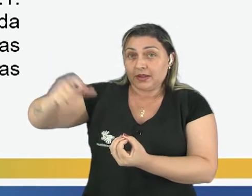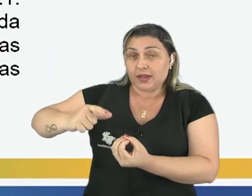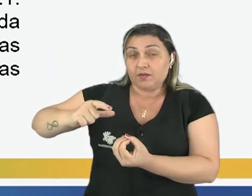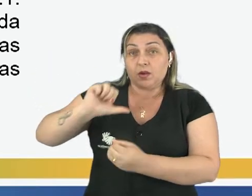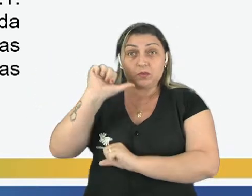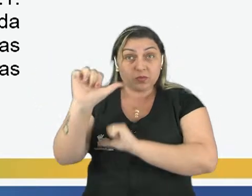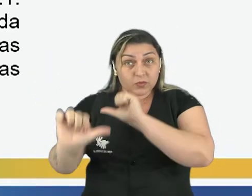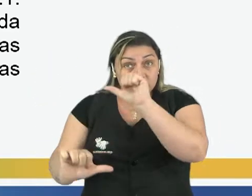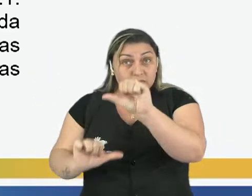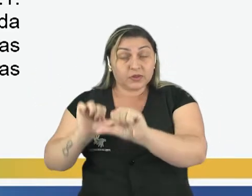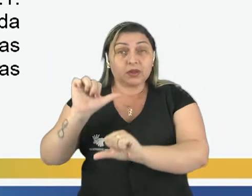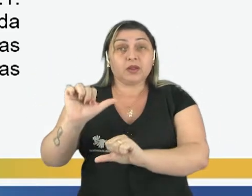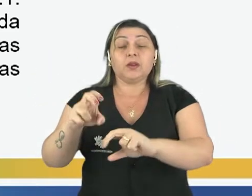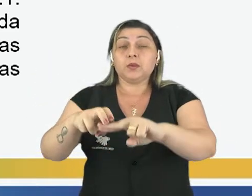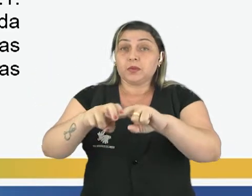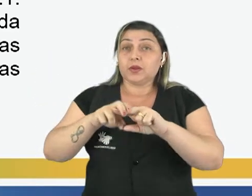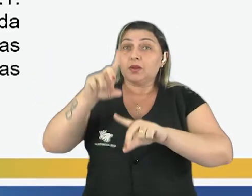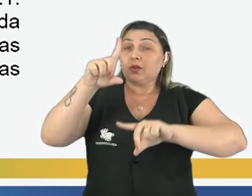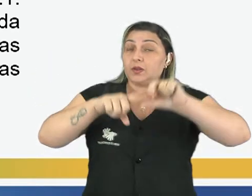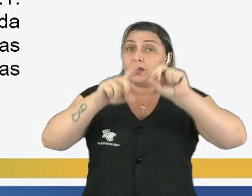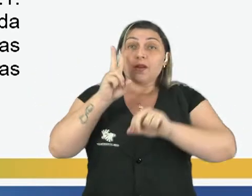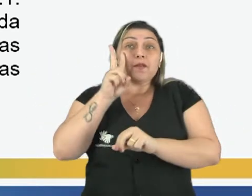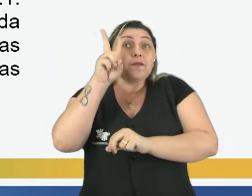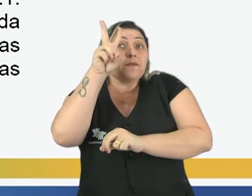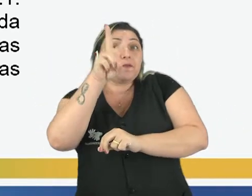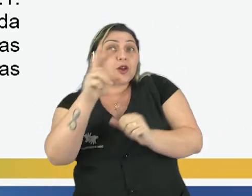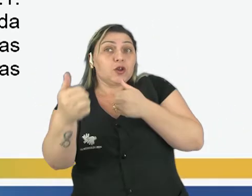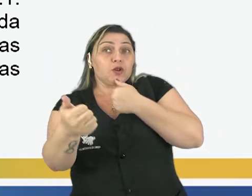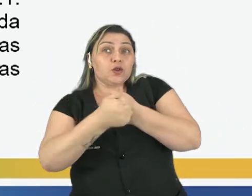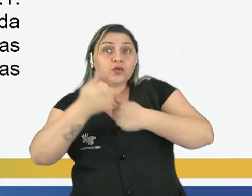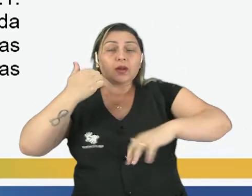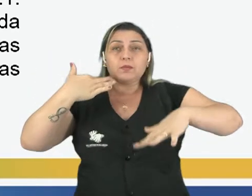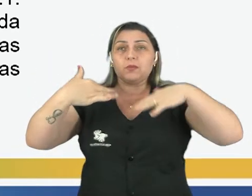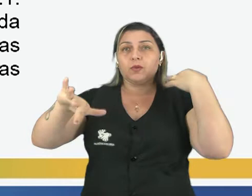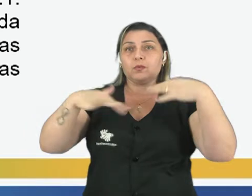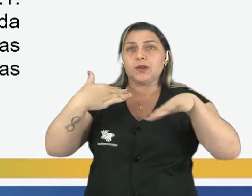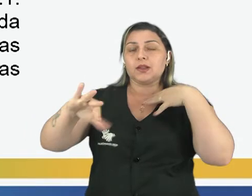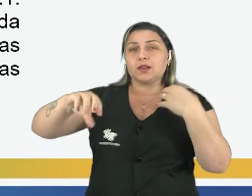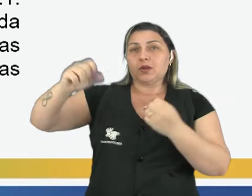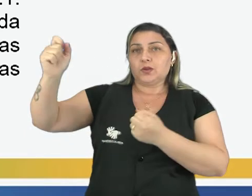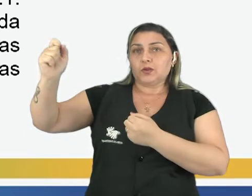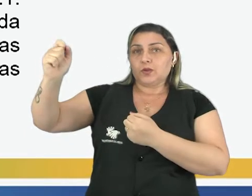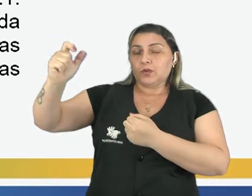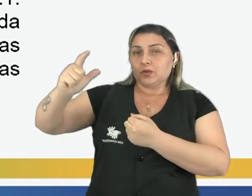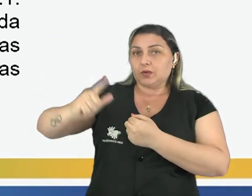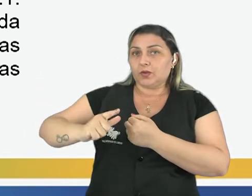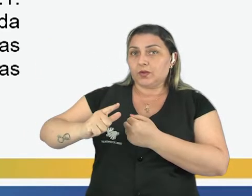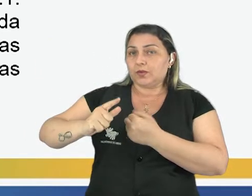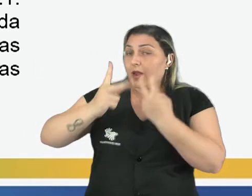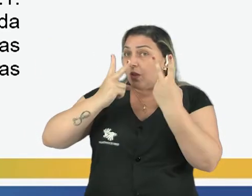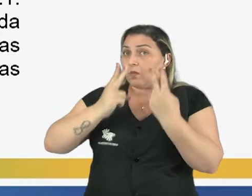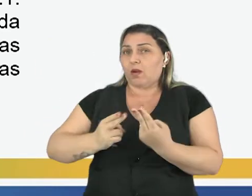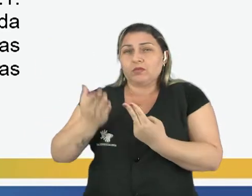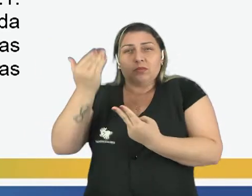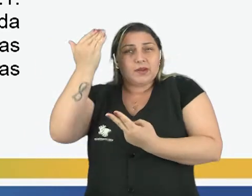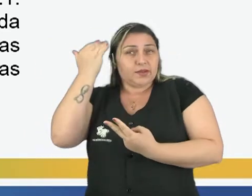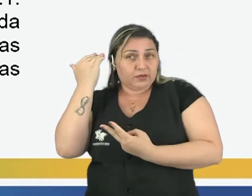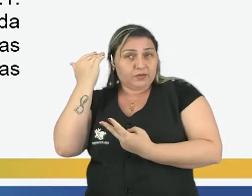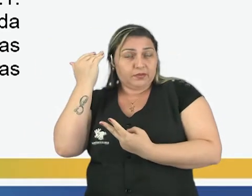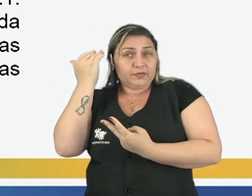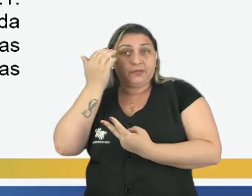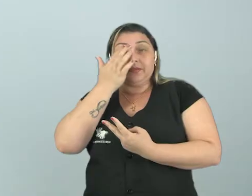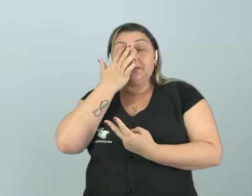e, por isso, as constelações visíveis junto à movimentação do Sol não são mais as mesmas daquela